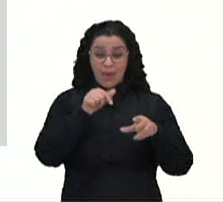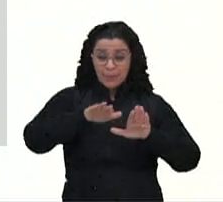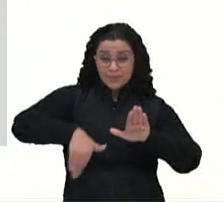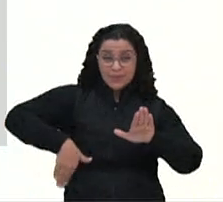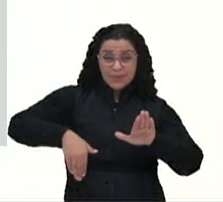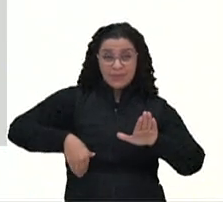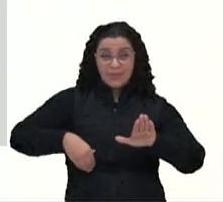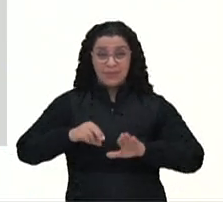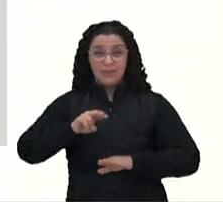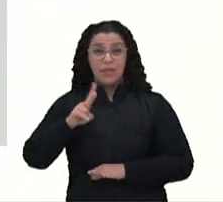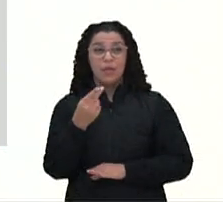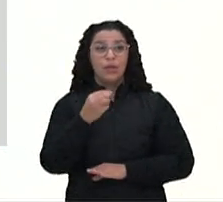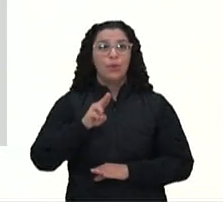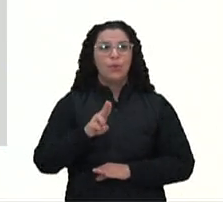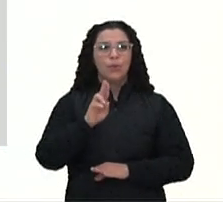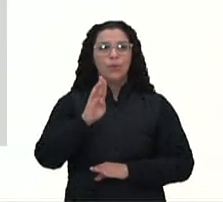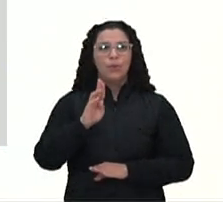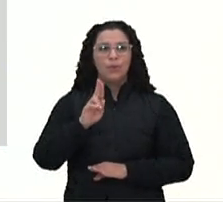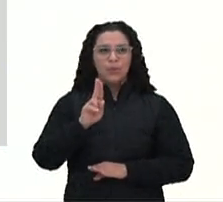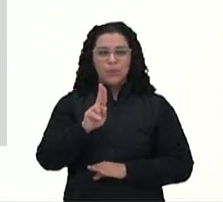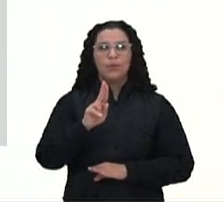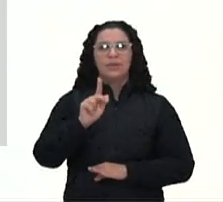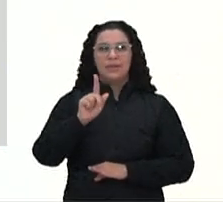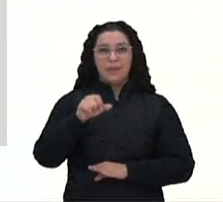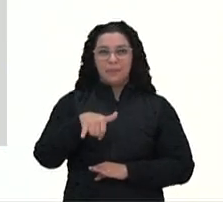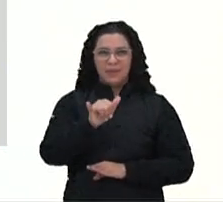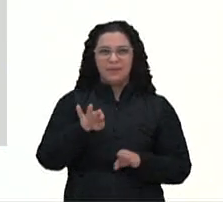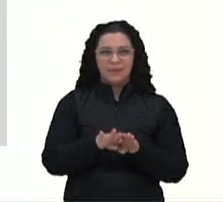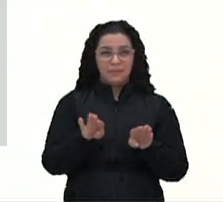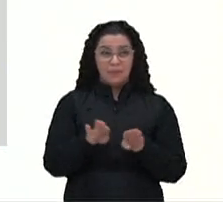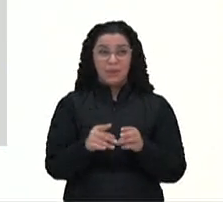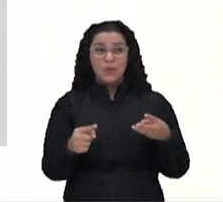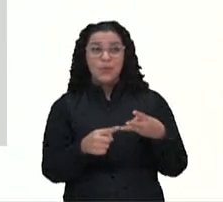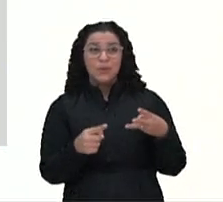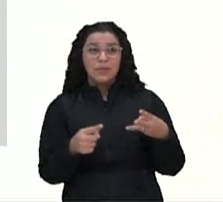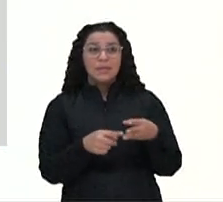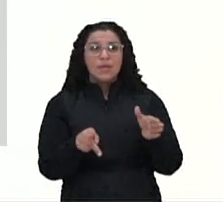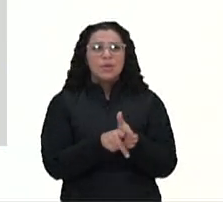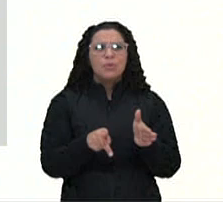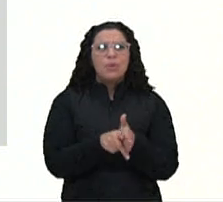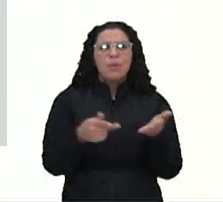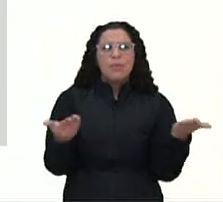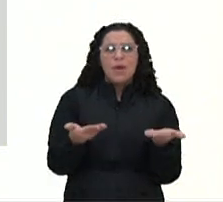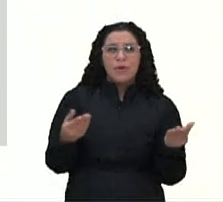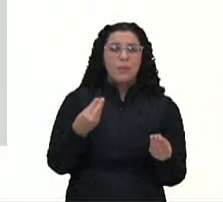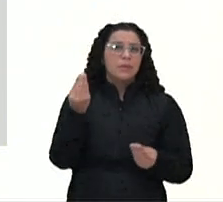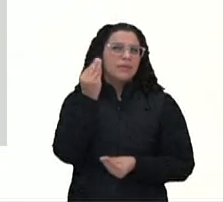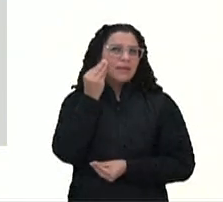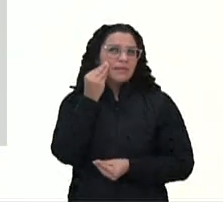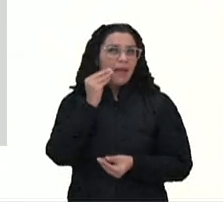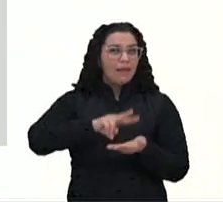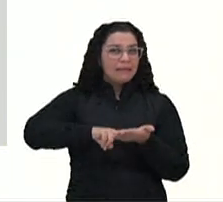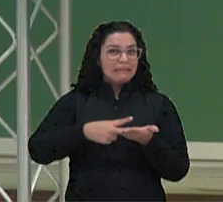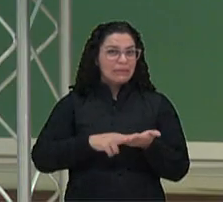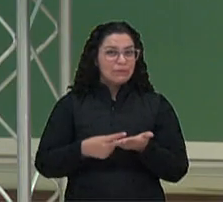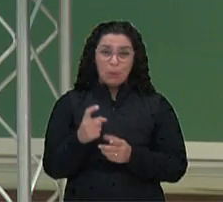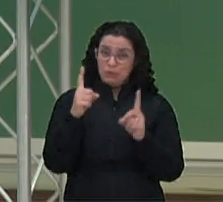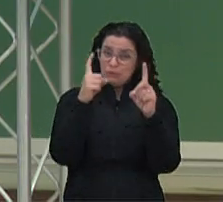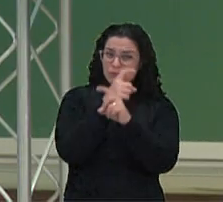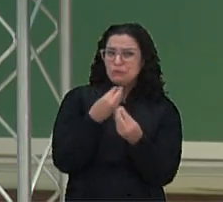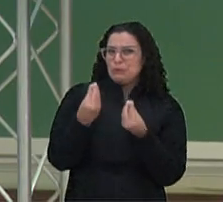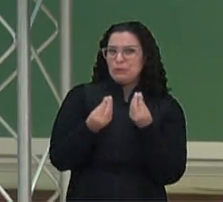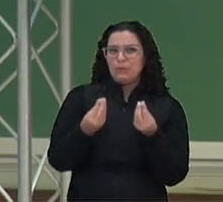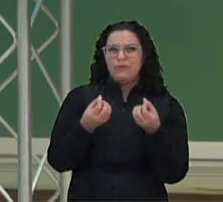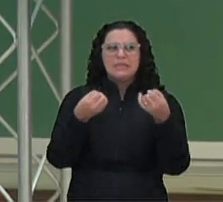rugby, and finally tough mudder, ok? Vou até evitar a tradução aqui, gente, porque ela fica meio difícil